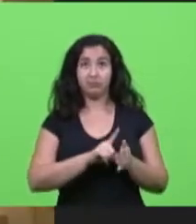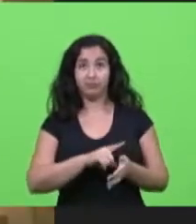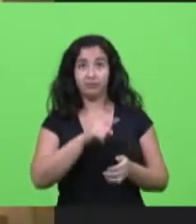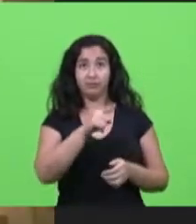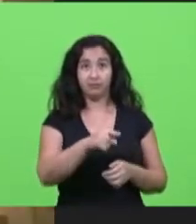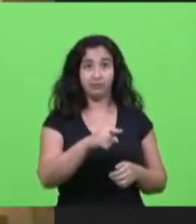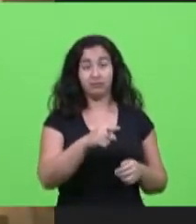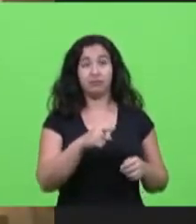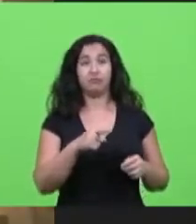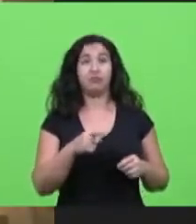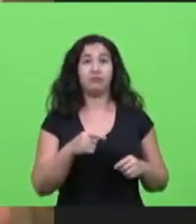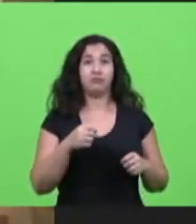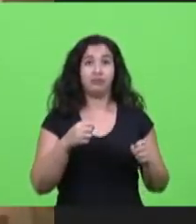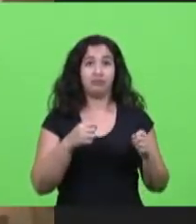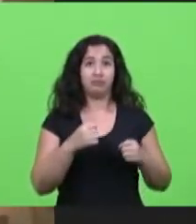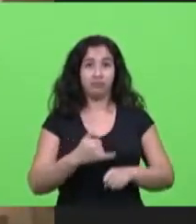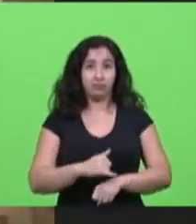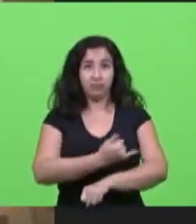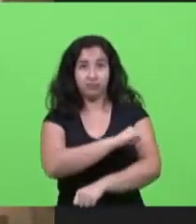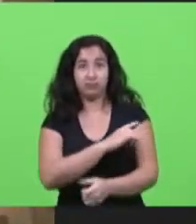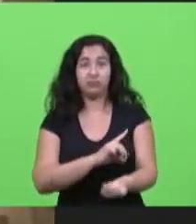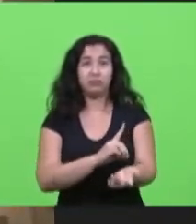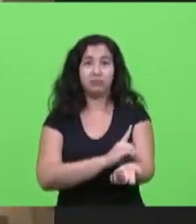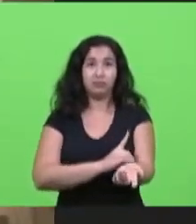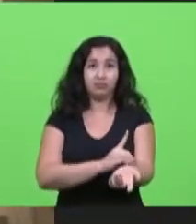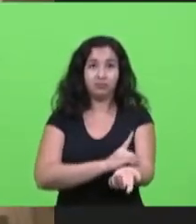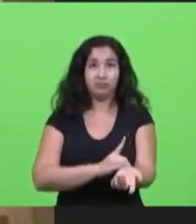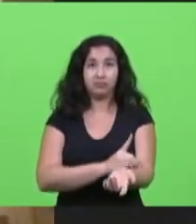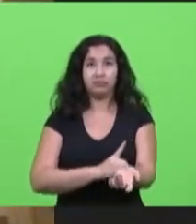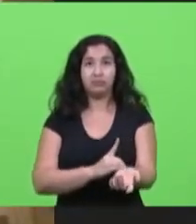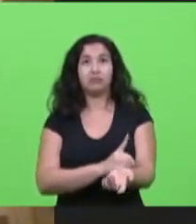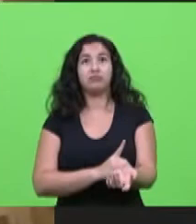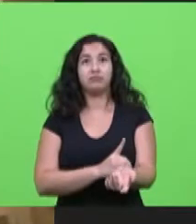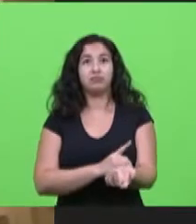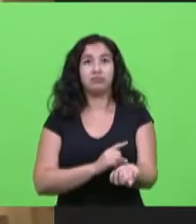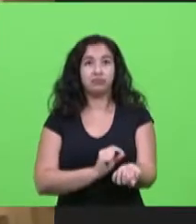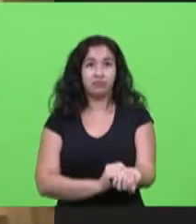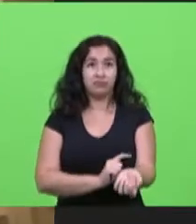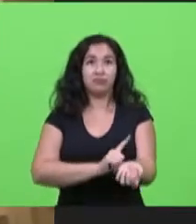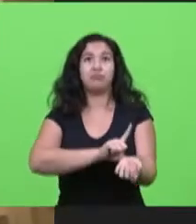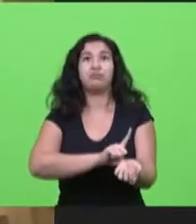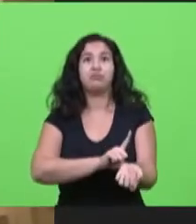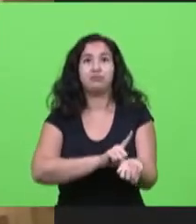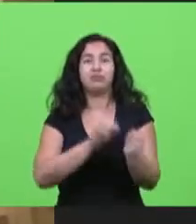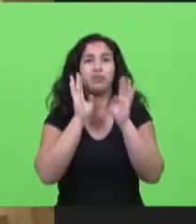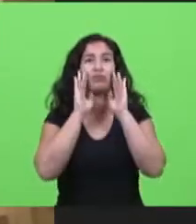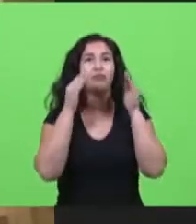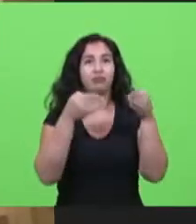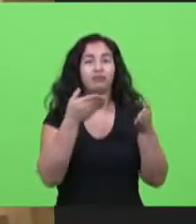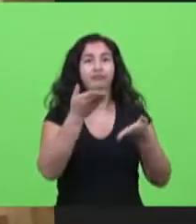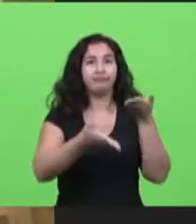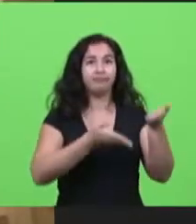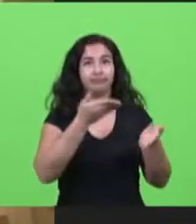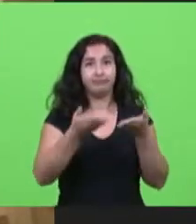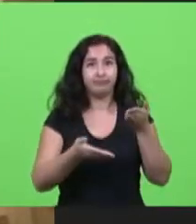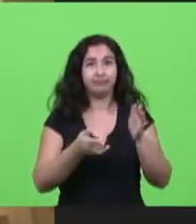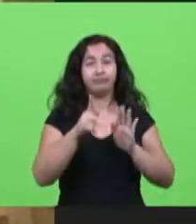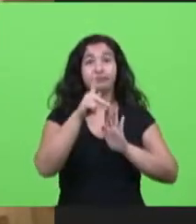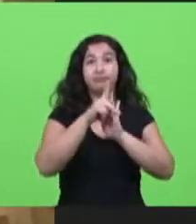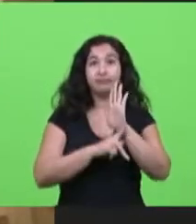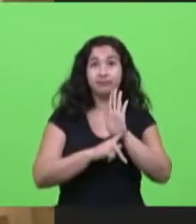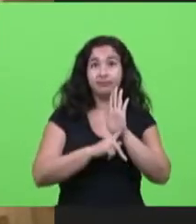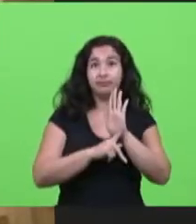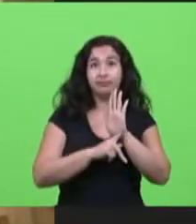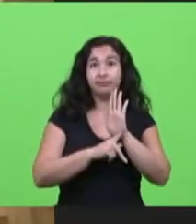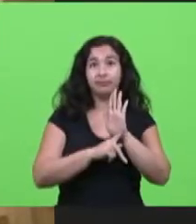combate à obesidade, ao colesterol, à diabetes, ao triglicerídeos, à hipertensão. Esse é o nosso grande foco. Esse projeto, ele torna em